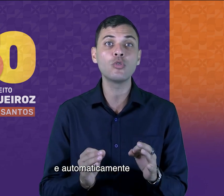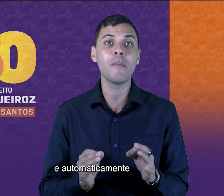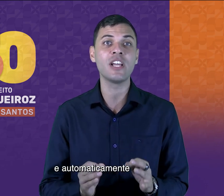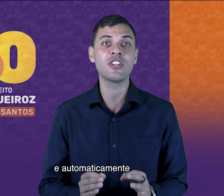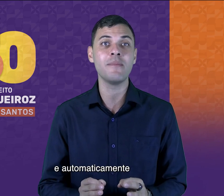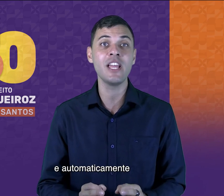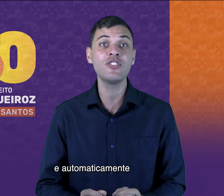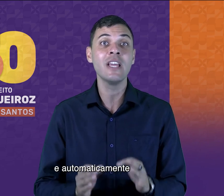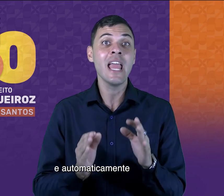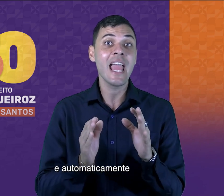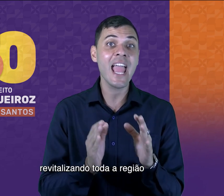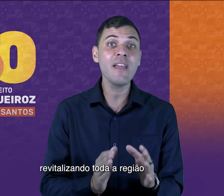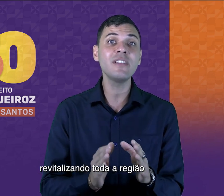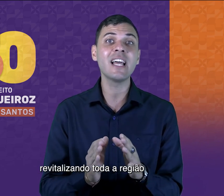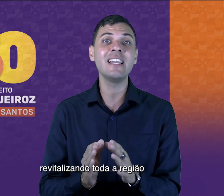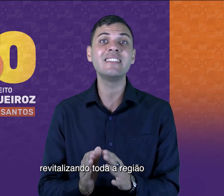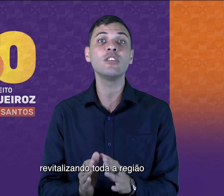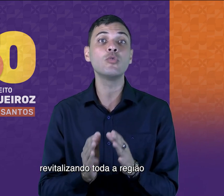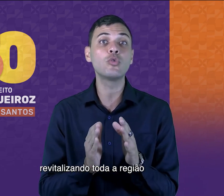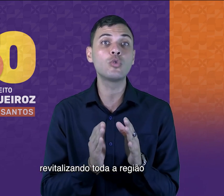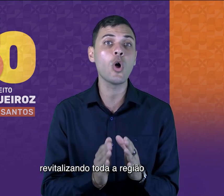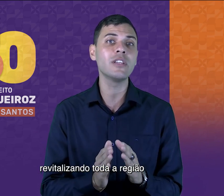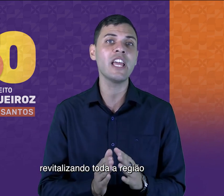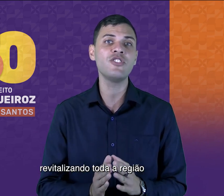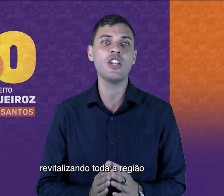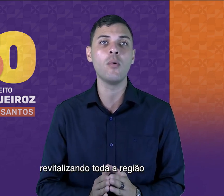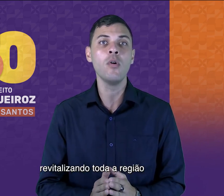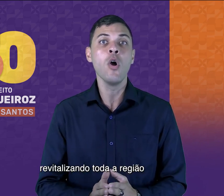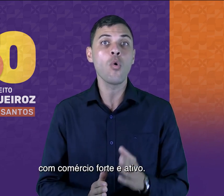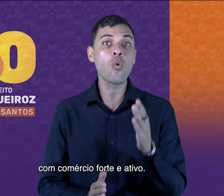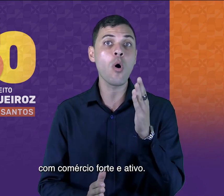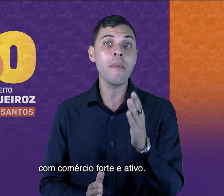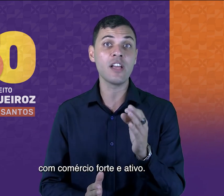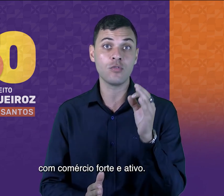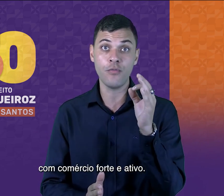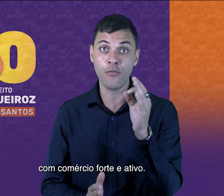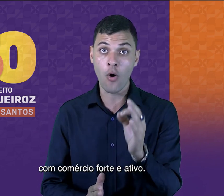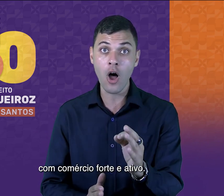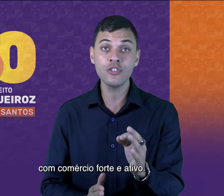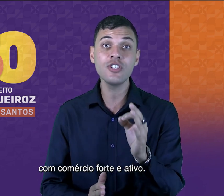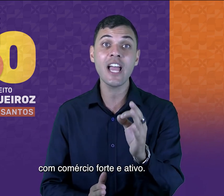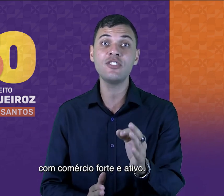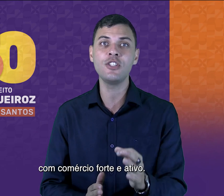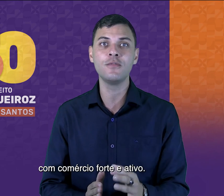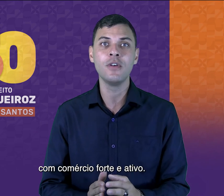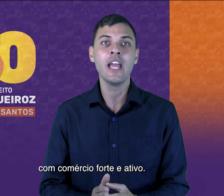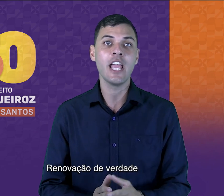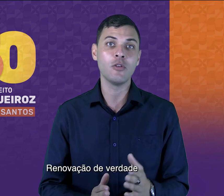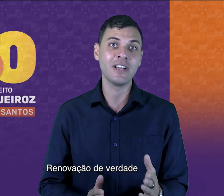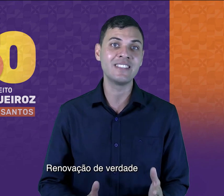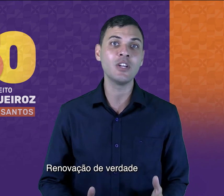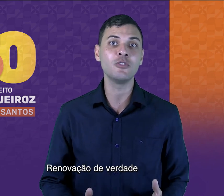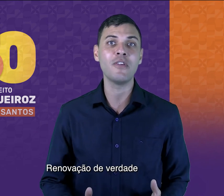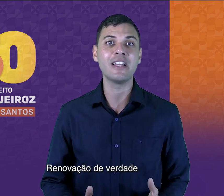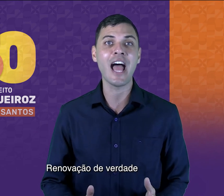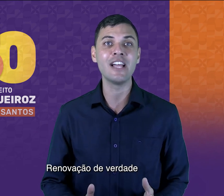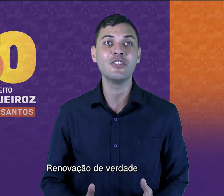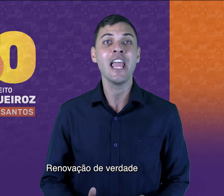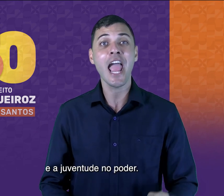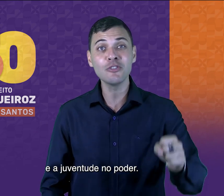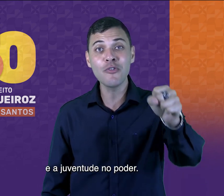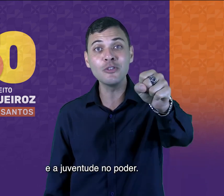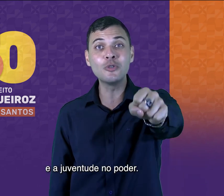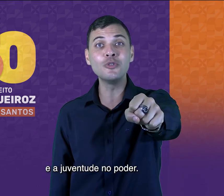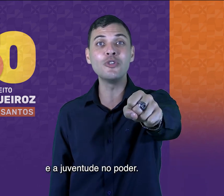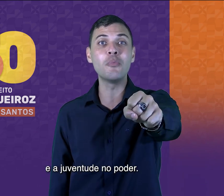e automaticamente revitalizando toda a região com um comércio forte e ativo. Renovação de